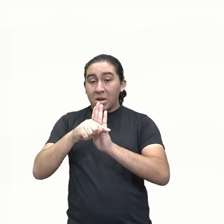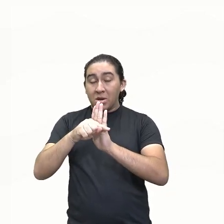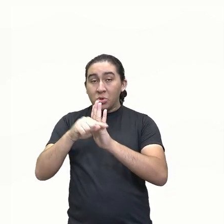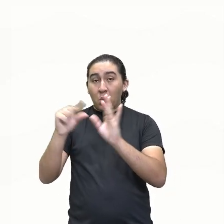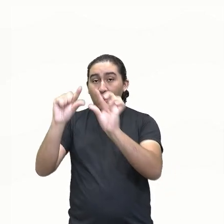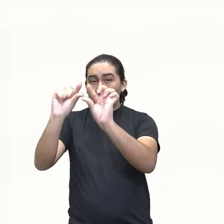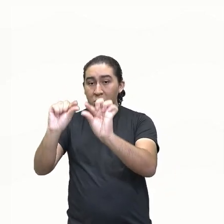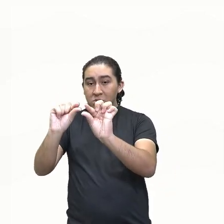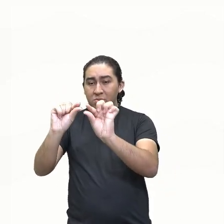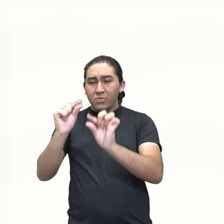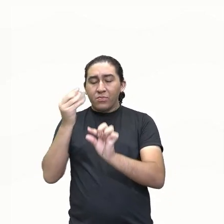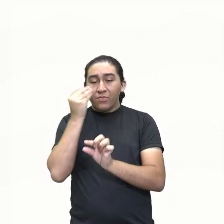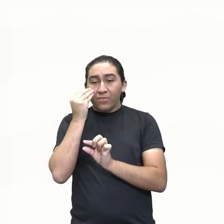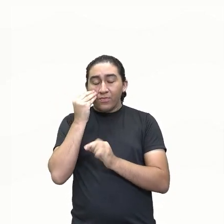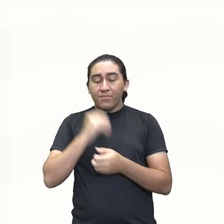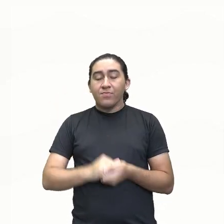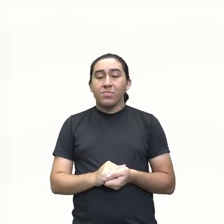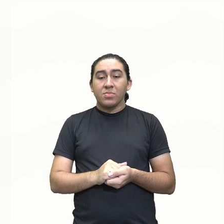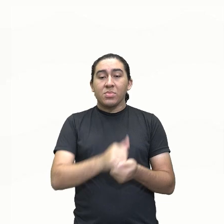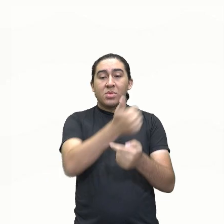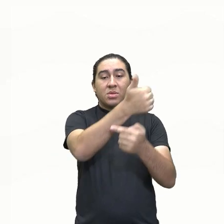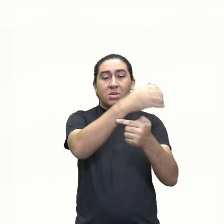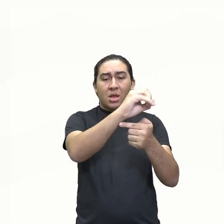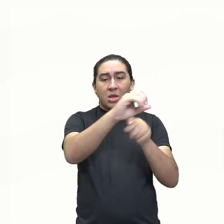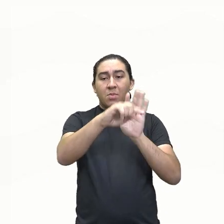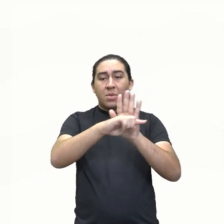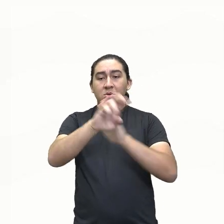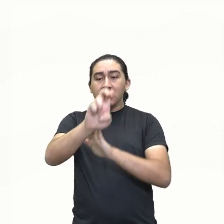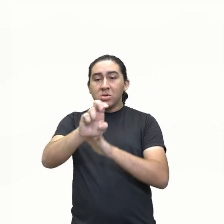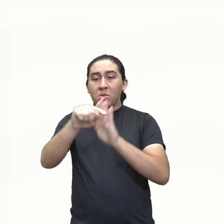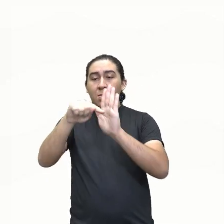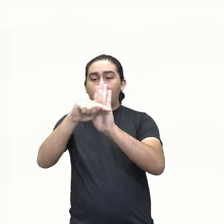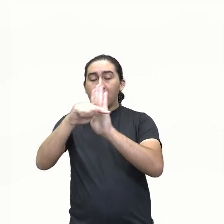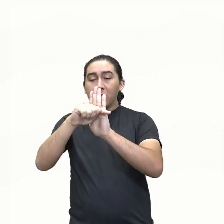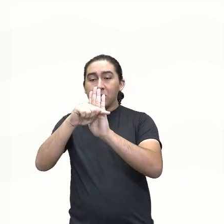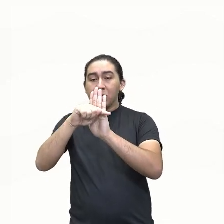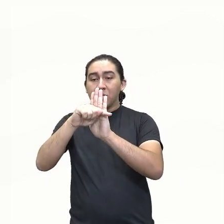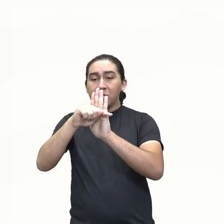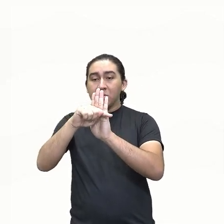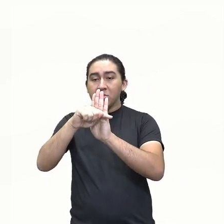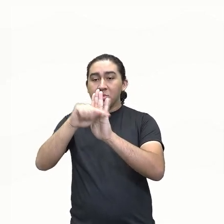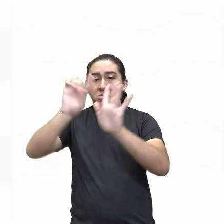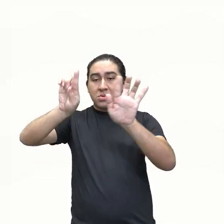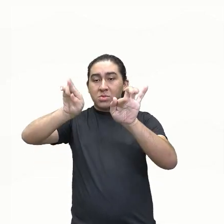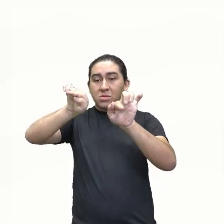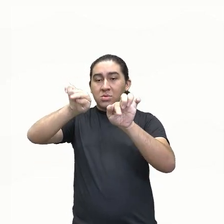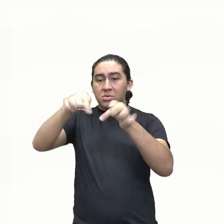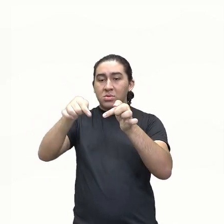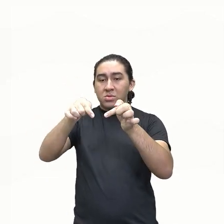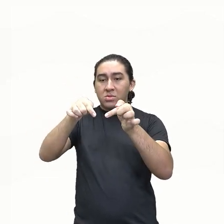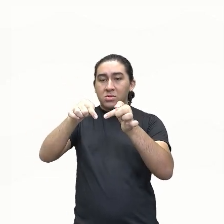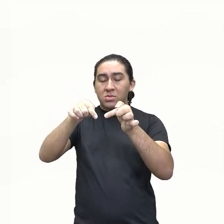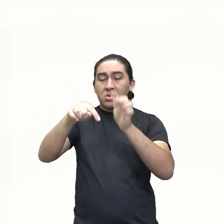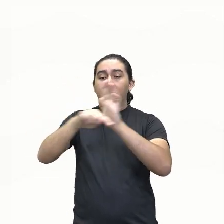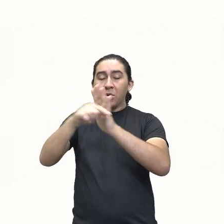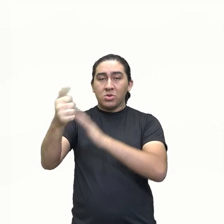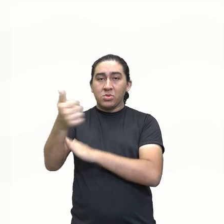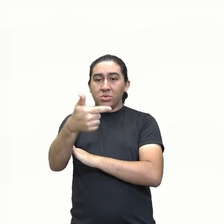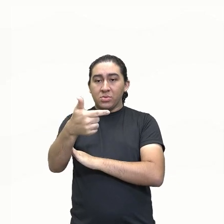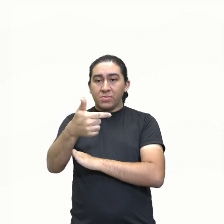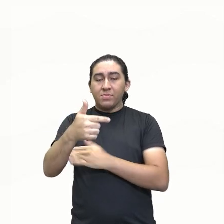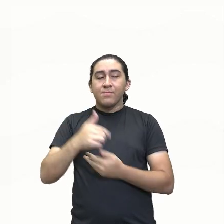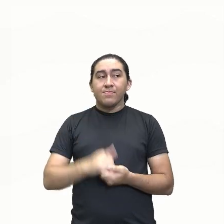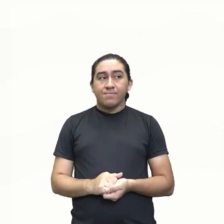10 menos 5 menos, mais, tem ali, ó, menos